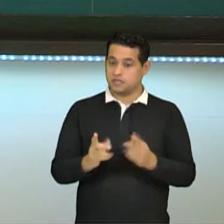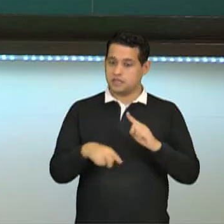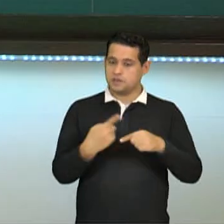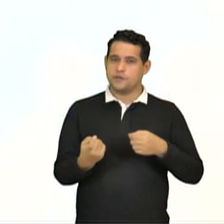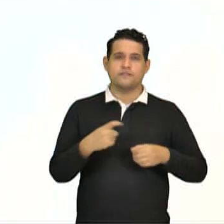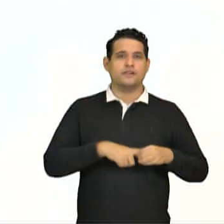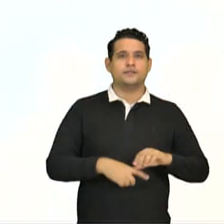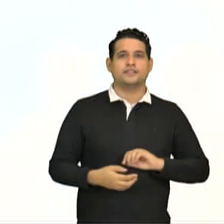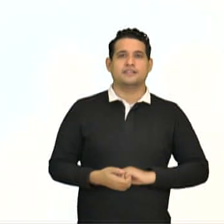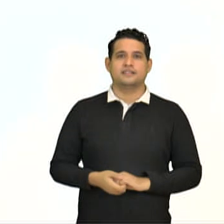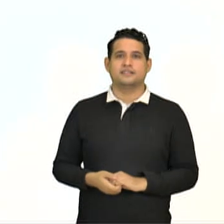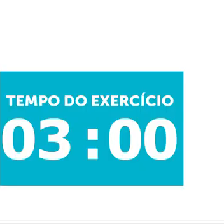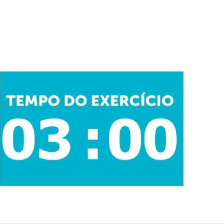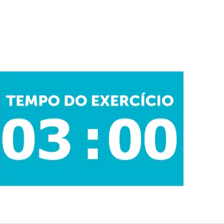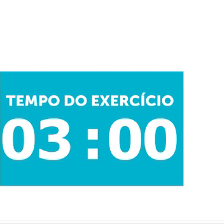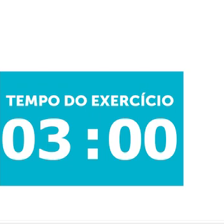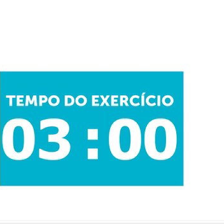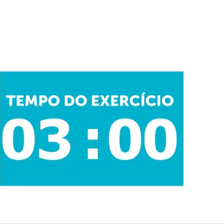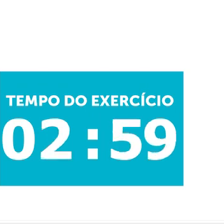já voltamos.